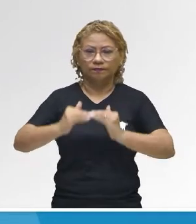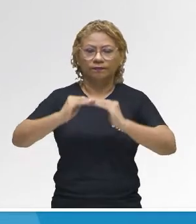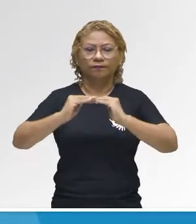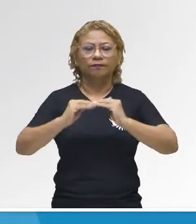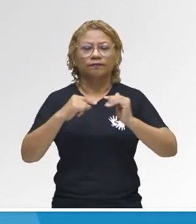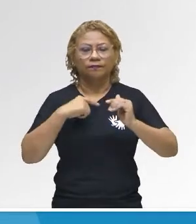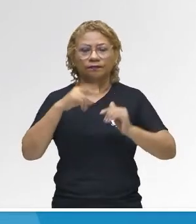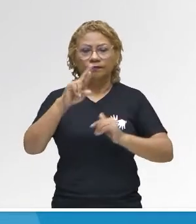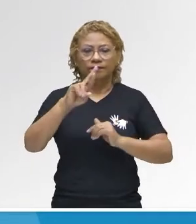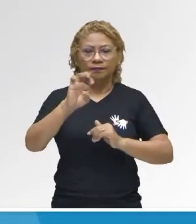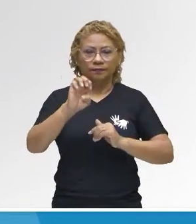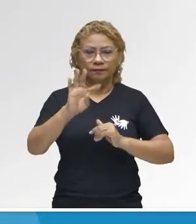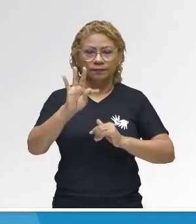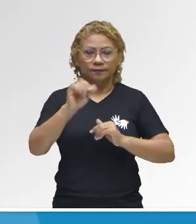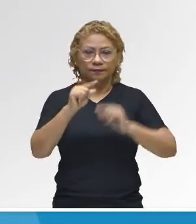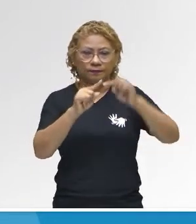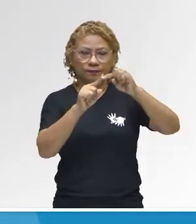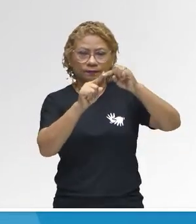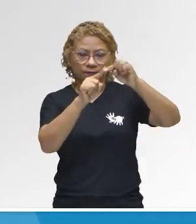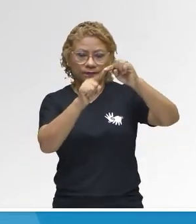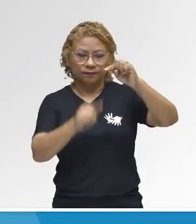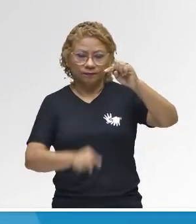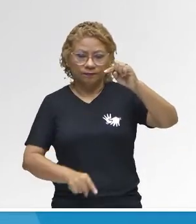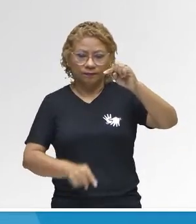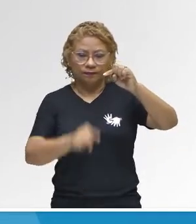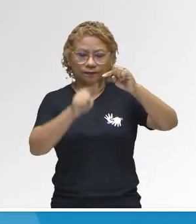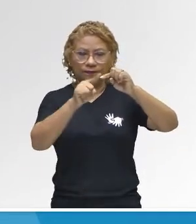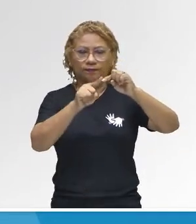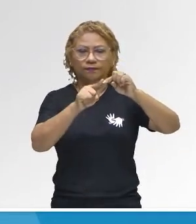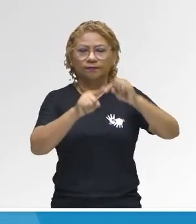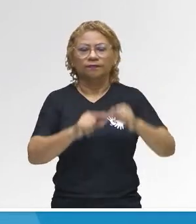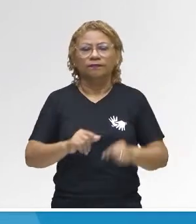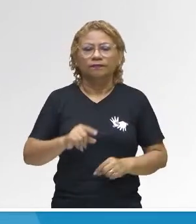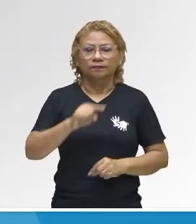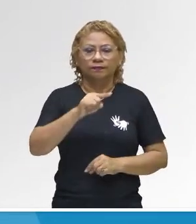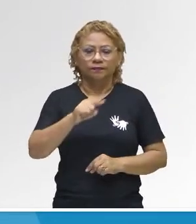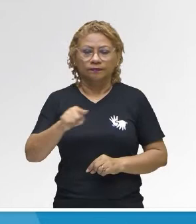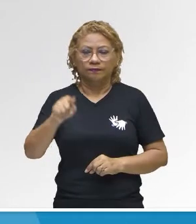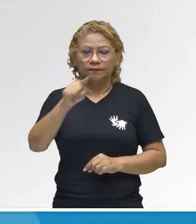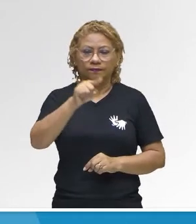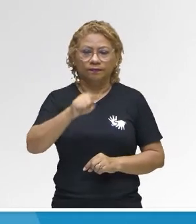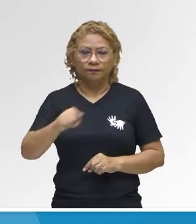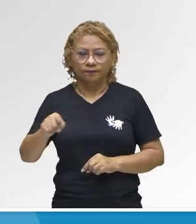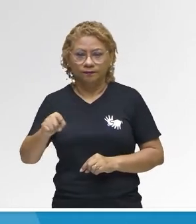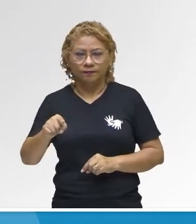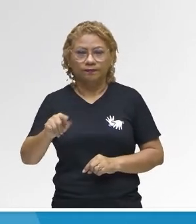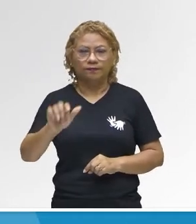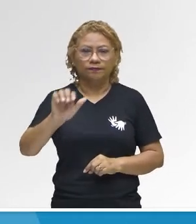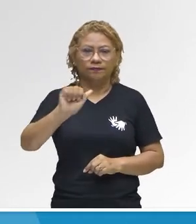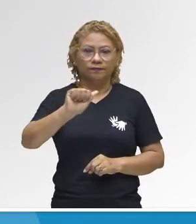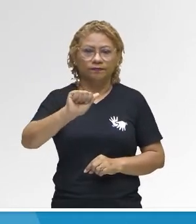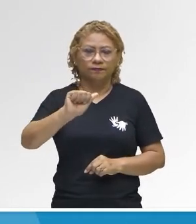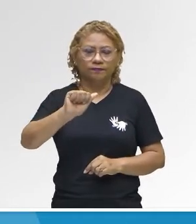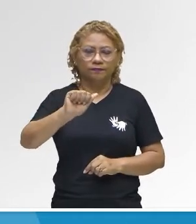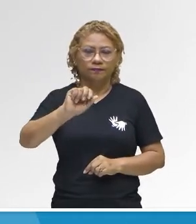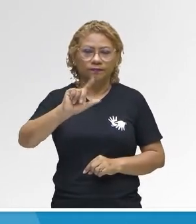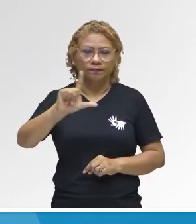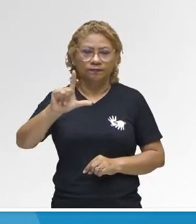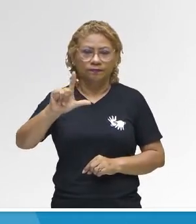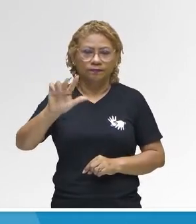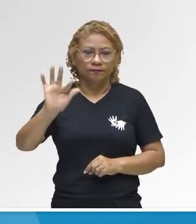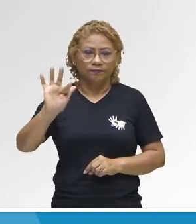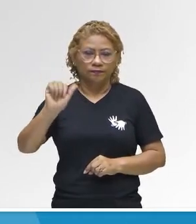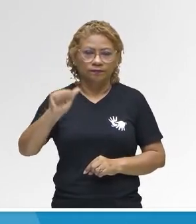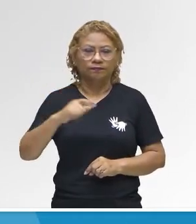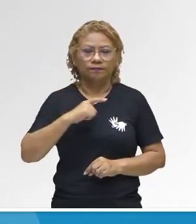percebam que o plano alfa, nós temos aqui o plano alfa, ele vai ser a